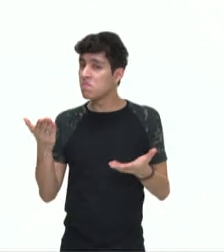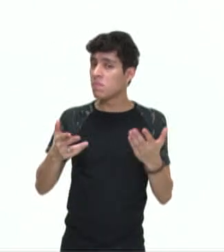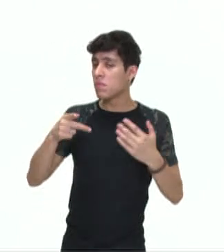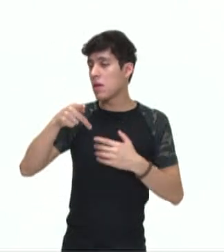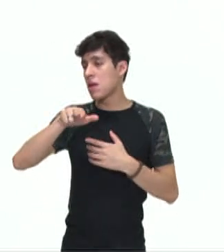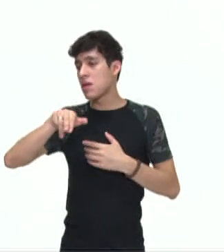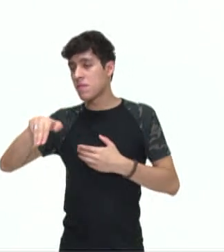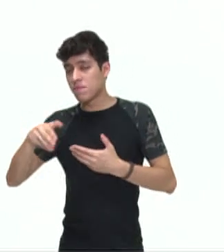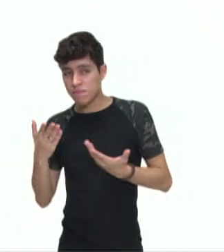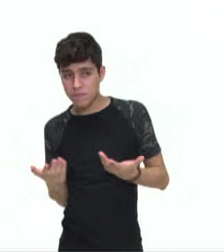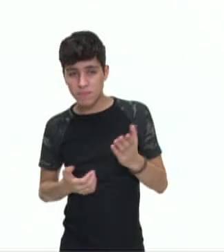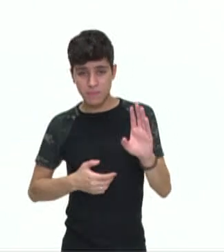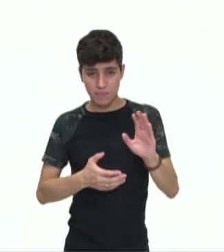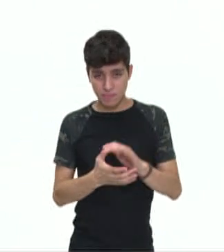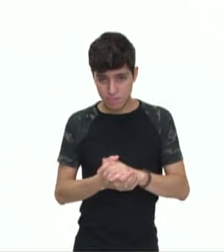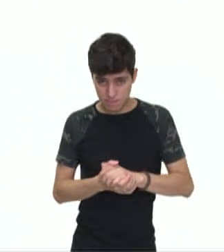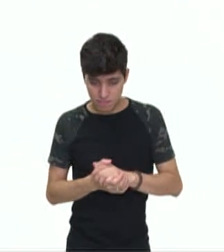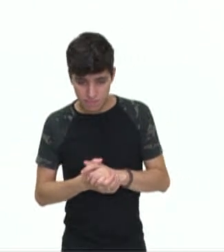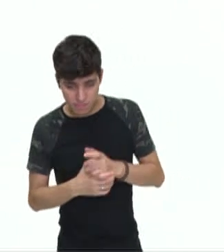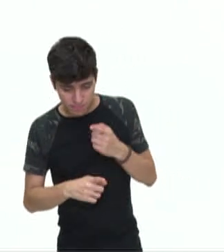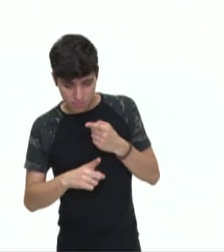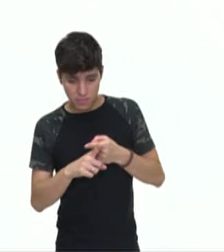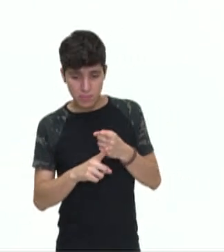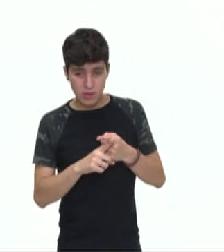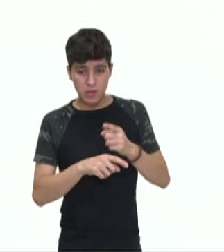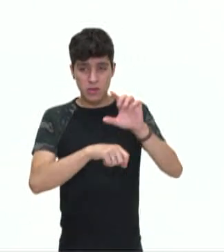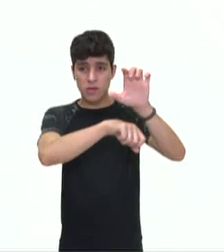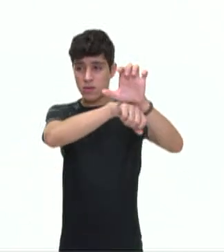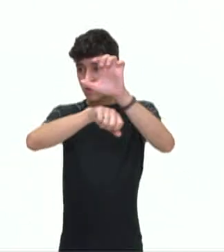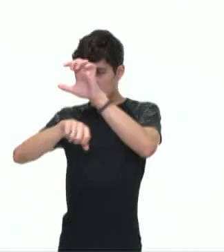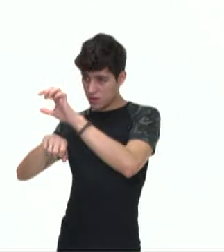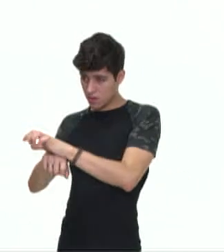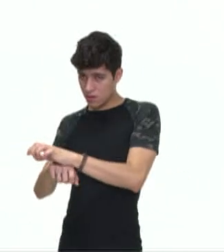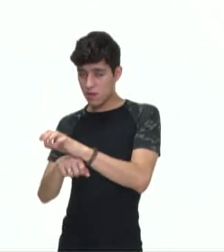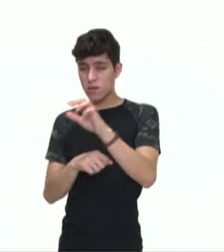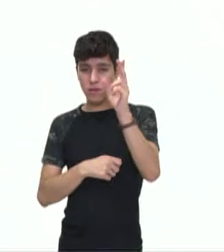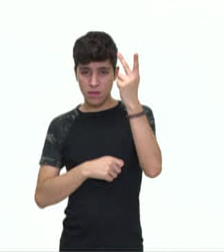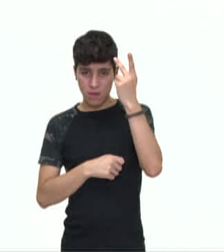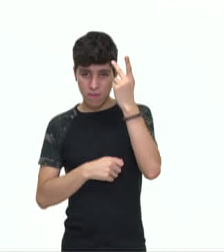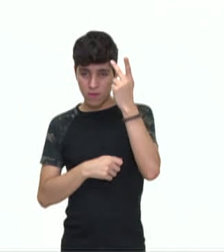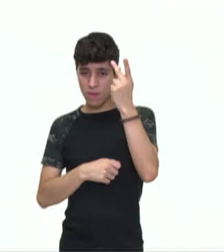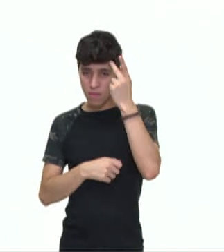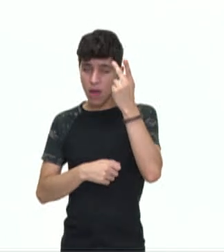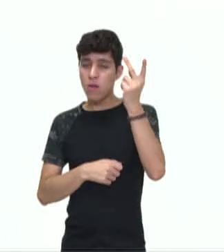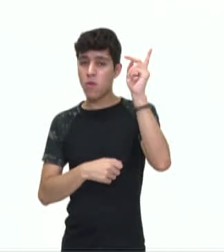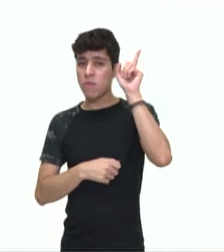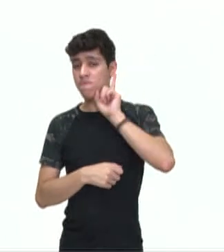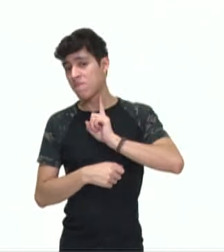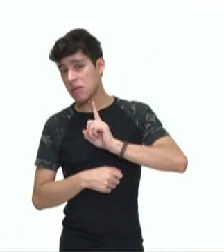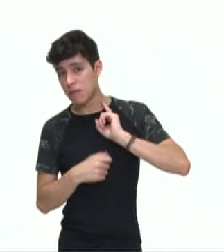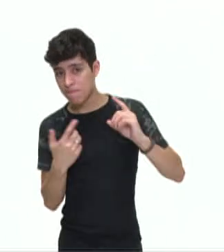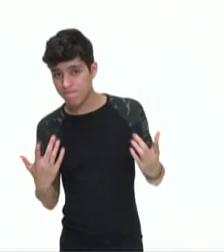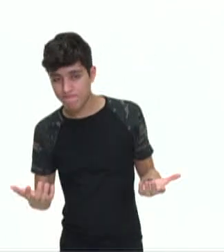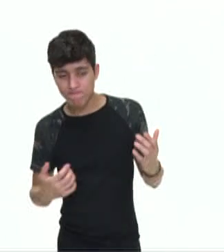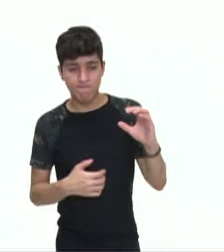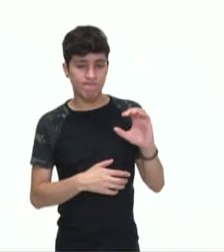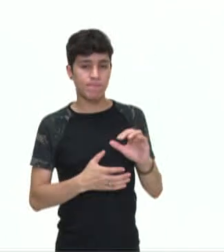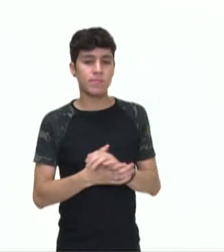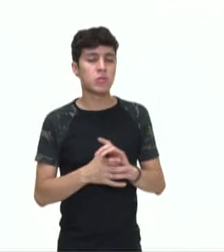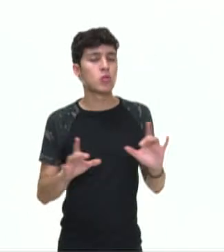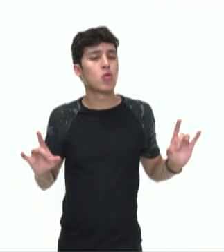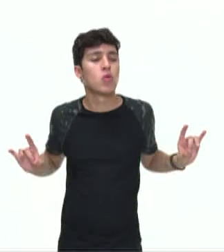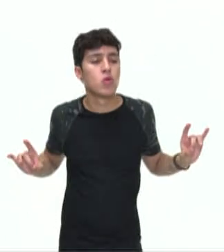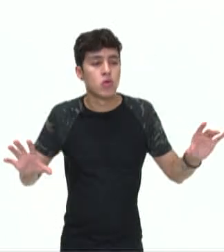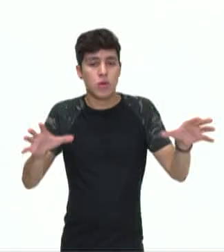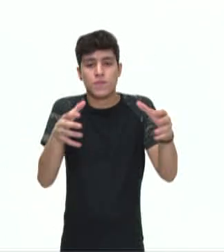PRM. B, de seus respectivos estados oligárquicos, São Paulo e Minas Gerais. Ou letra C,